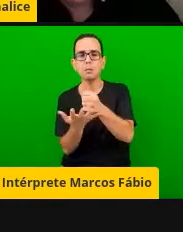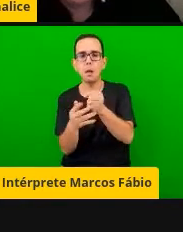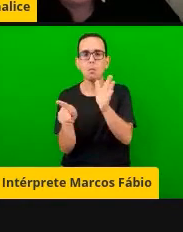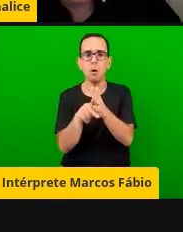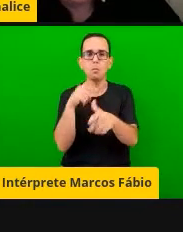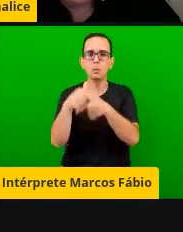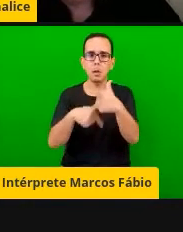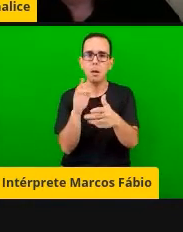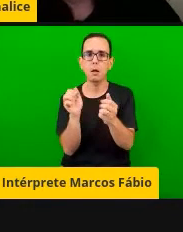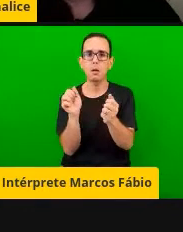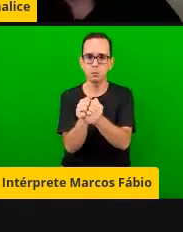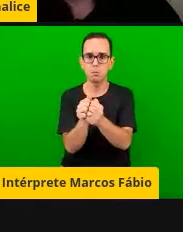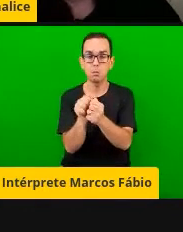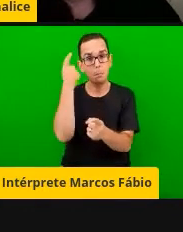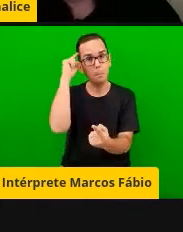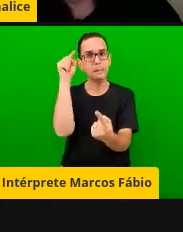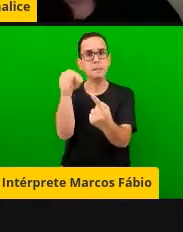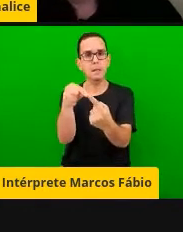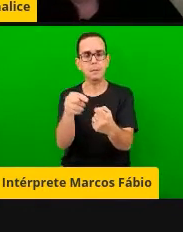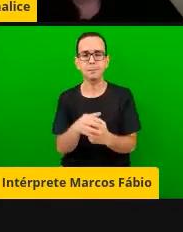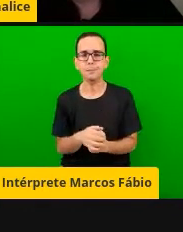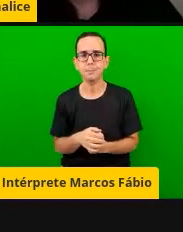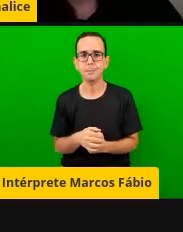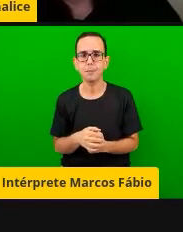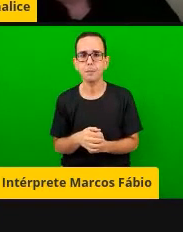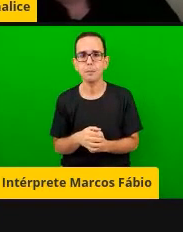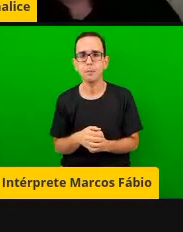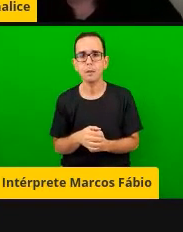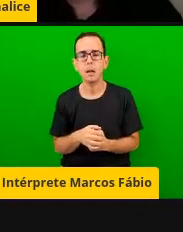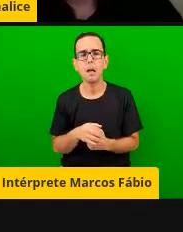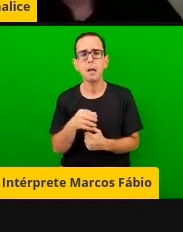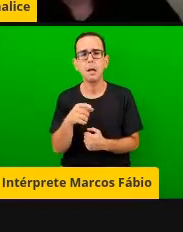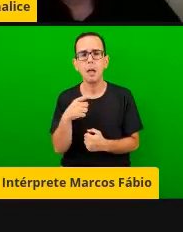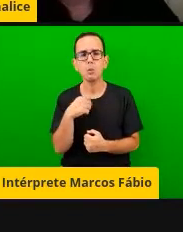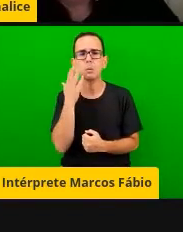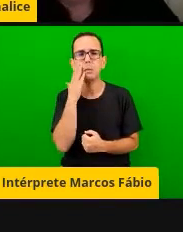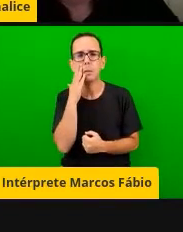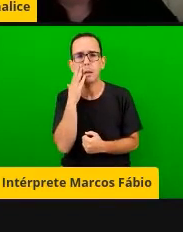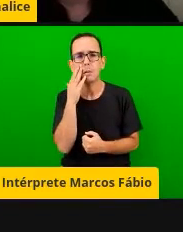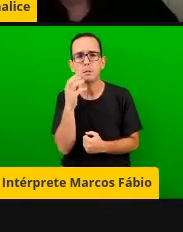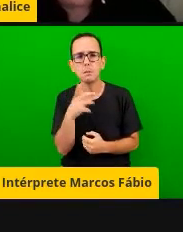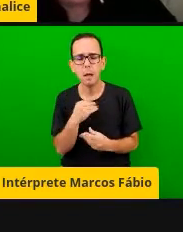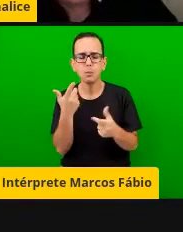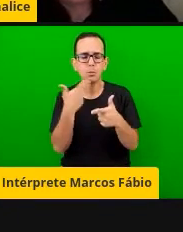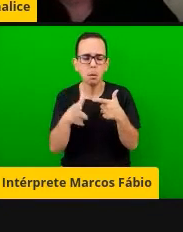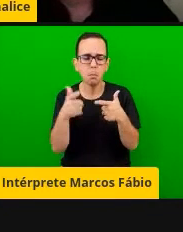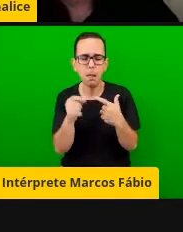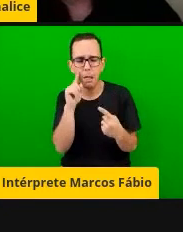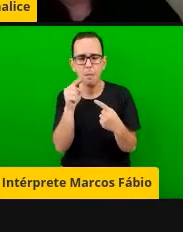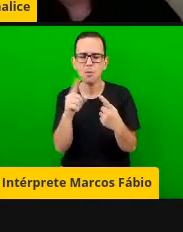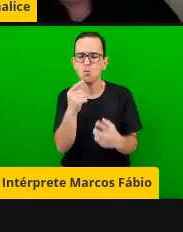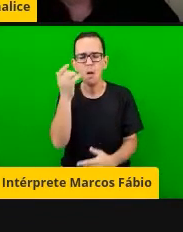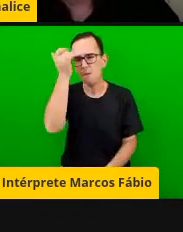importante pensar nisso, né? Agora, eu sei, está muito problemático, né? Porque não é fácil dar